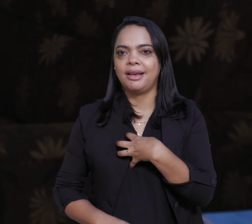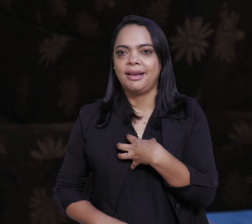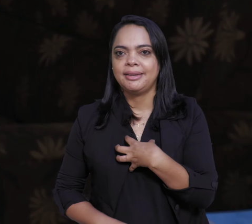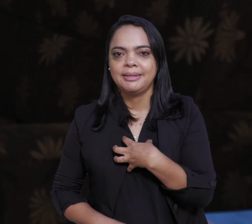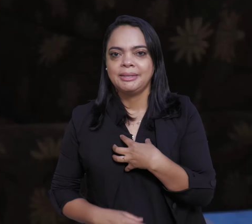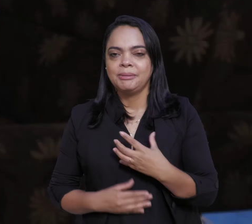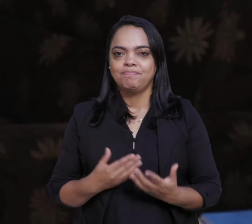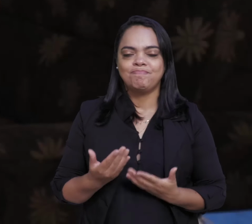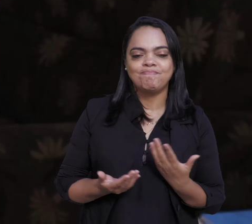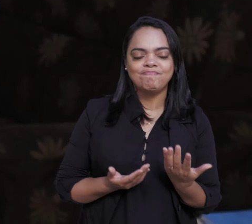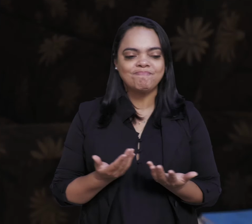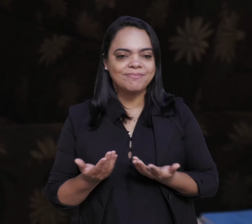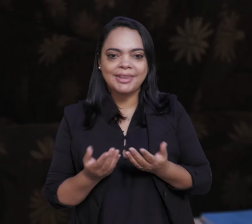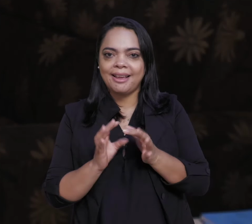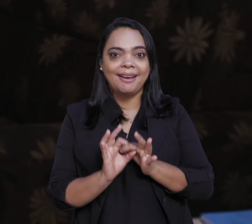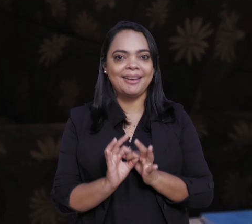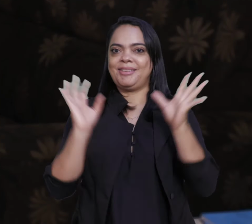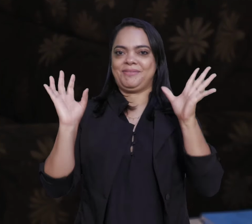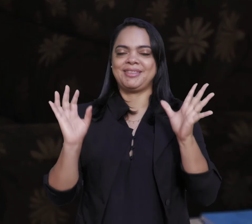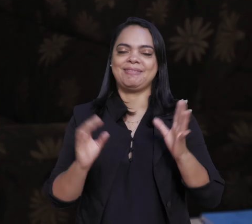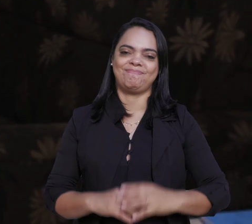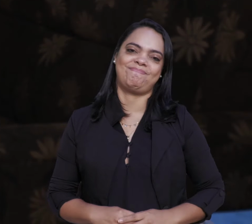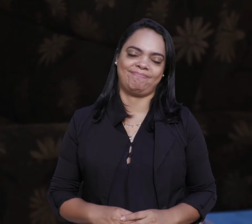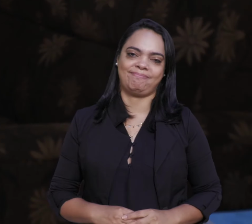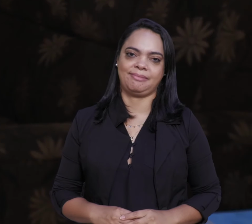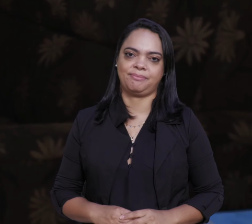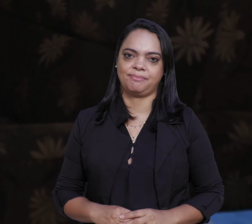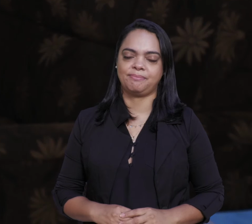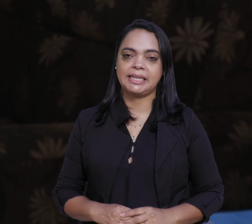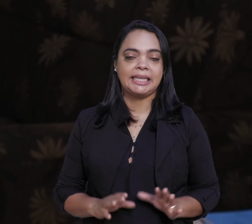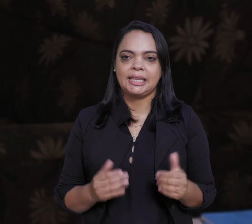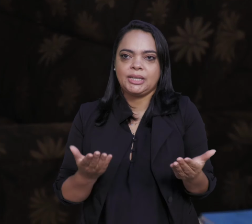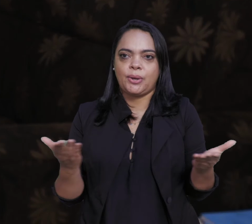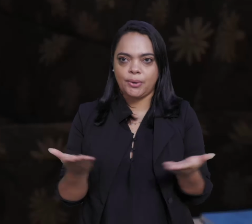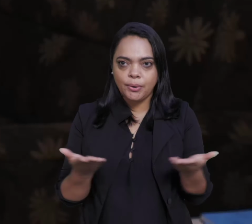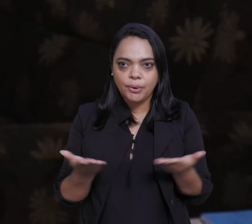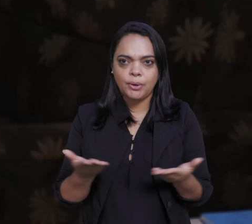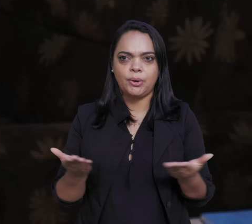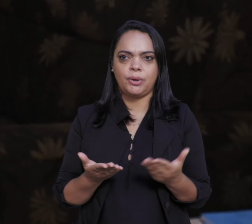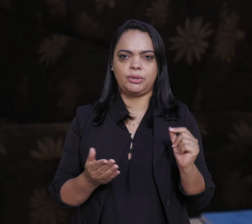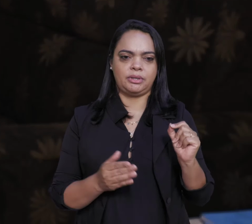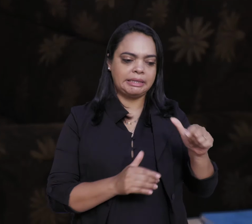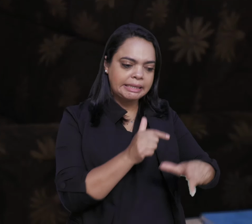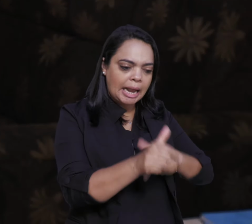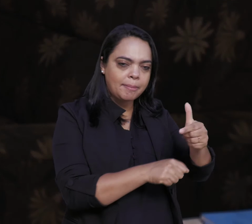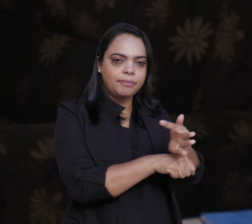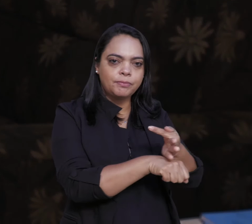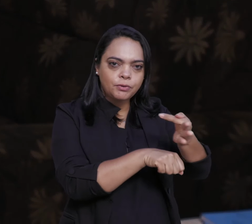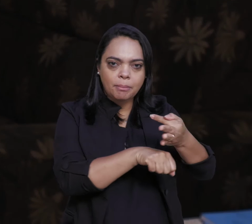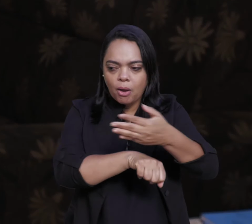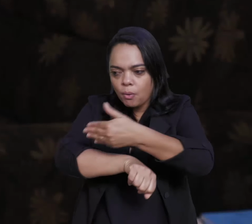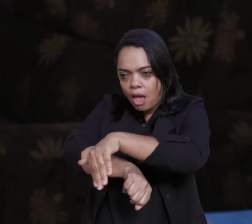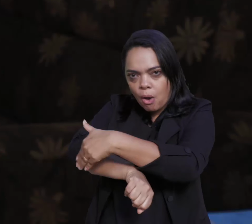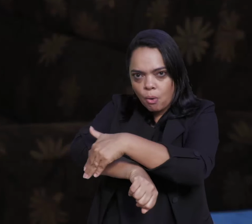arrumar o trouxe banho, tá? essa sensação de liberdade, Já, já. né? Então hoje, entre um trabalho